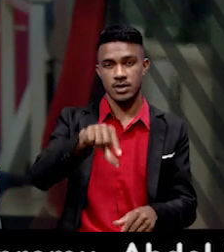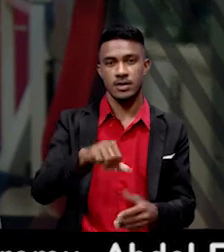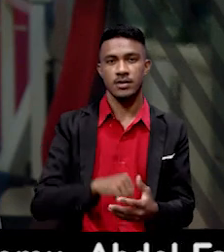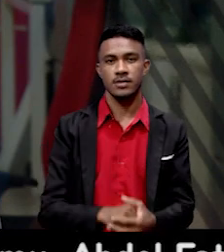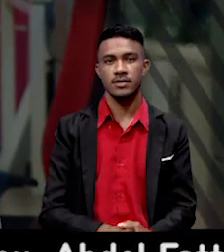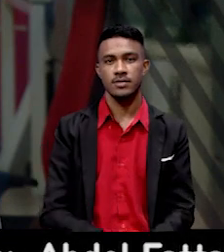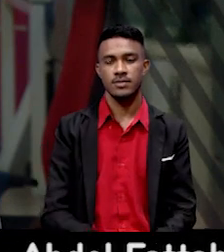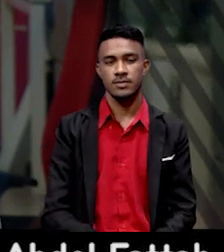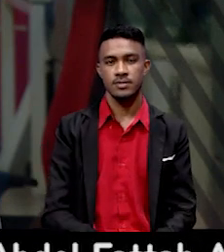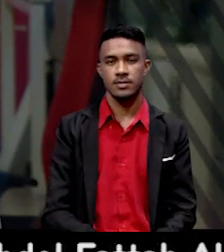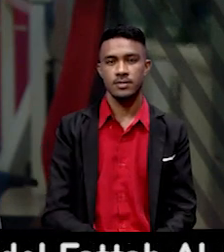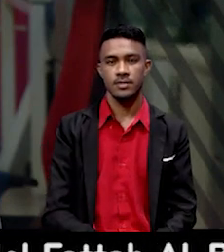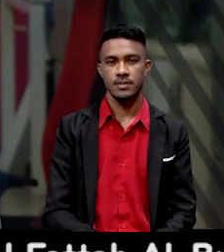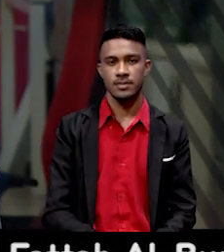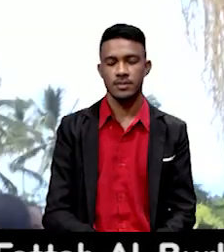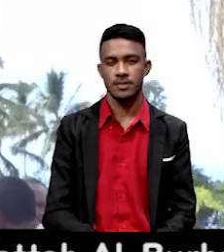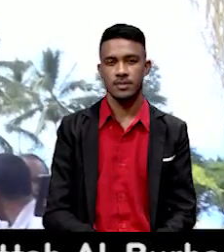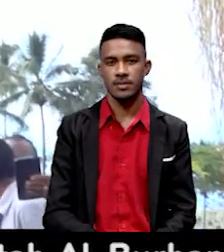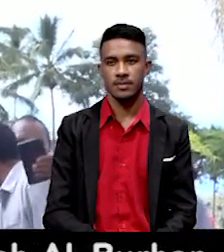Lixá.